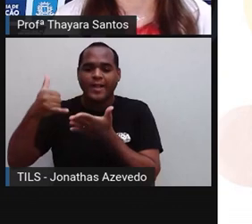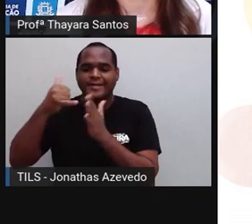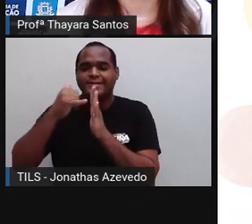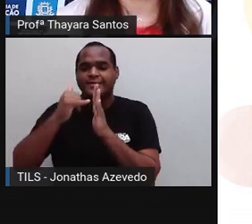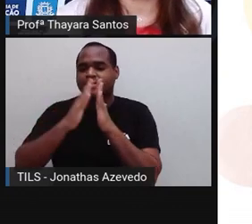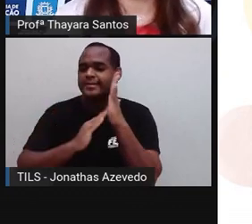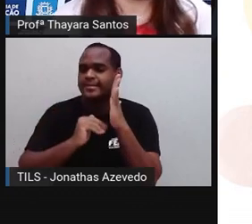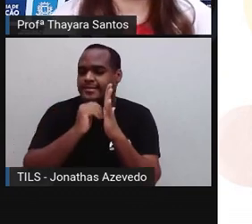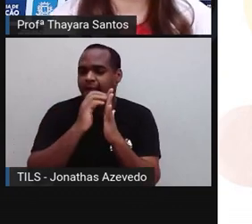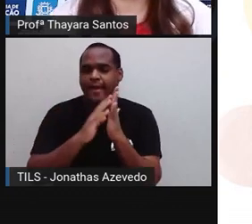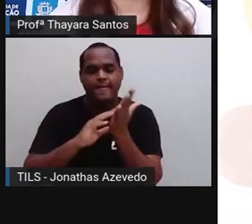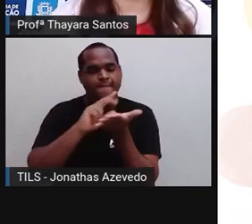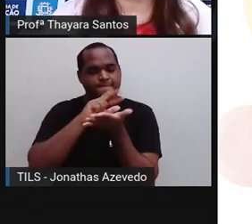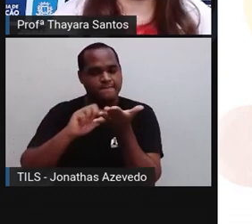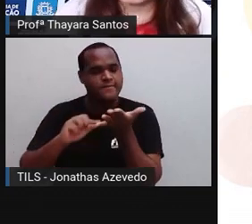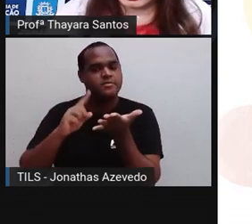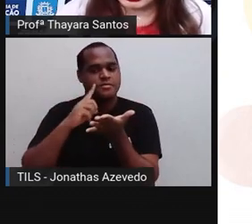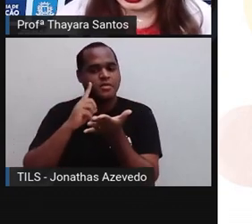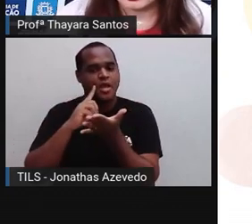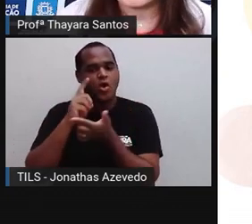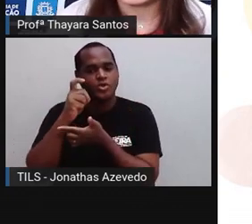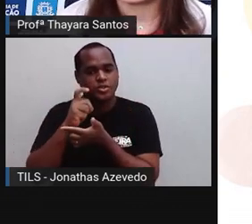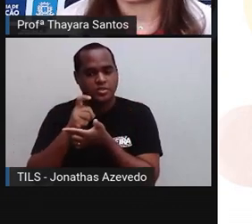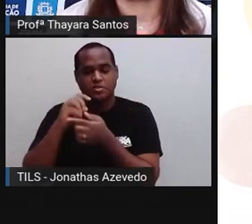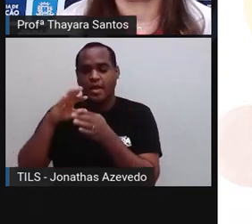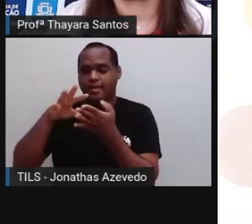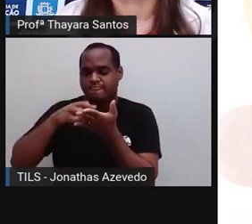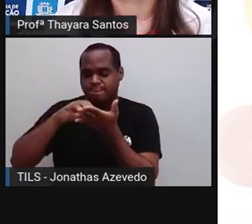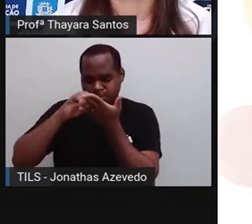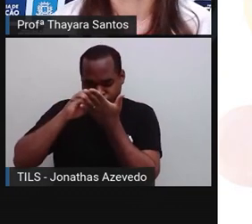dos removedores. Eles têm essa característica.